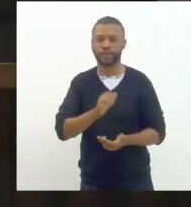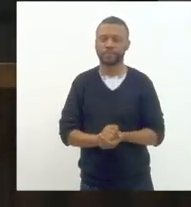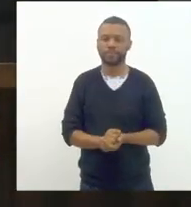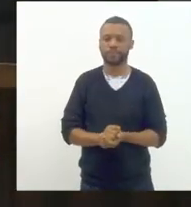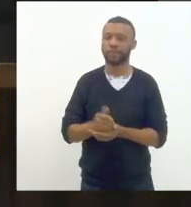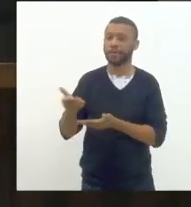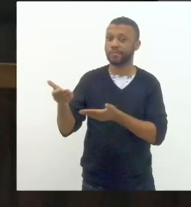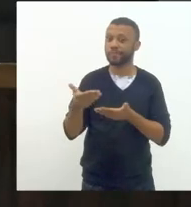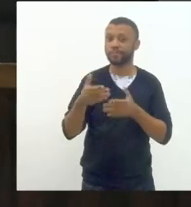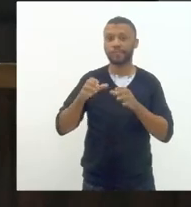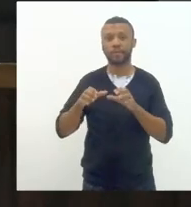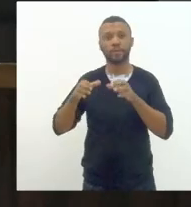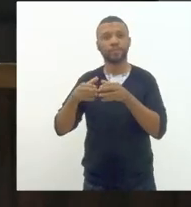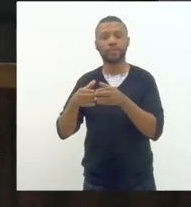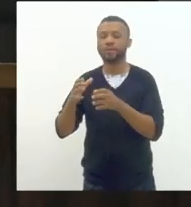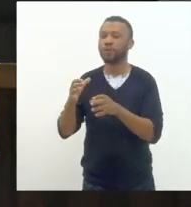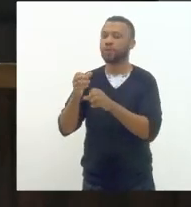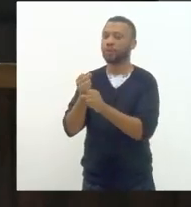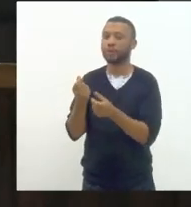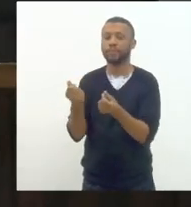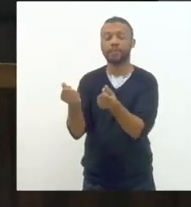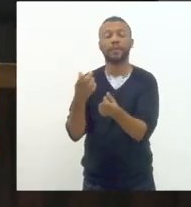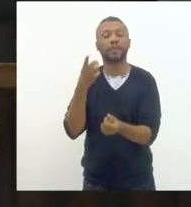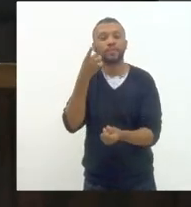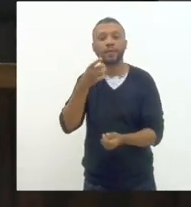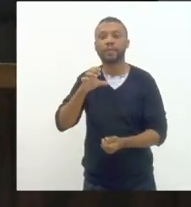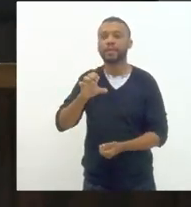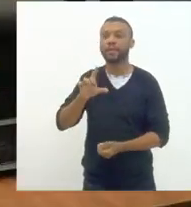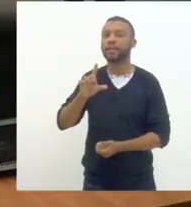de Orçamento, deputado Eliomar Coelho.